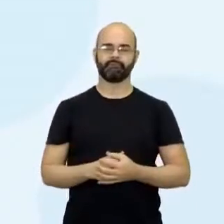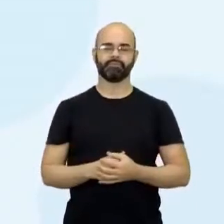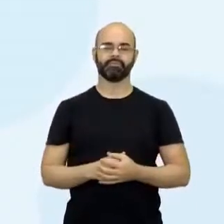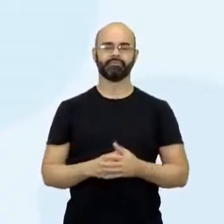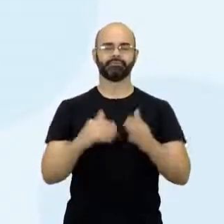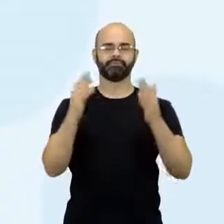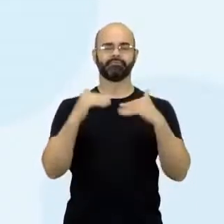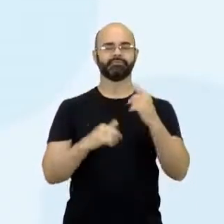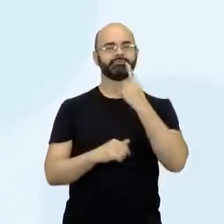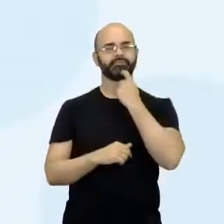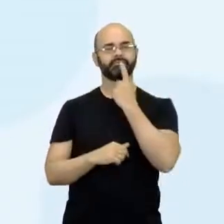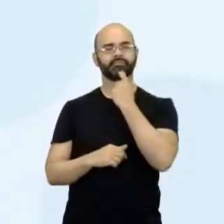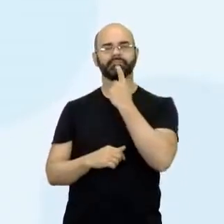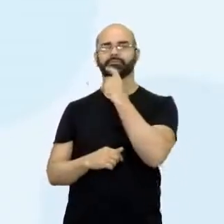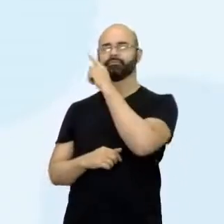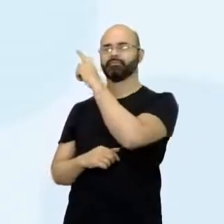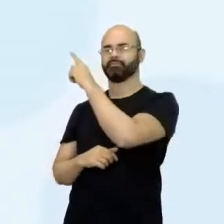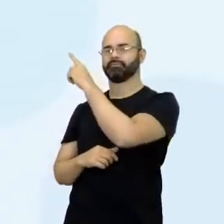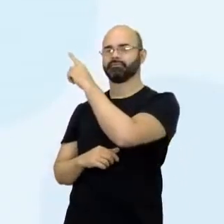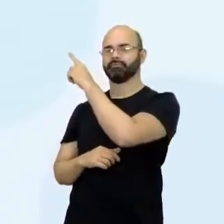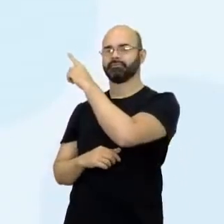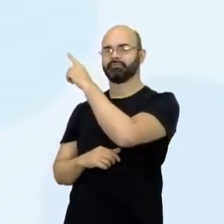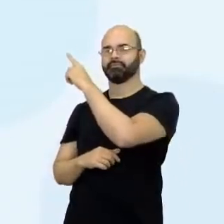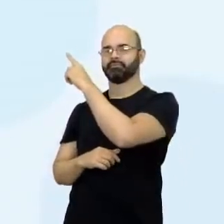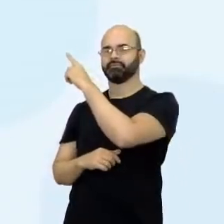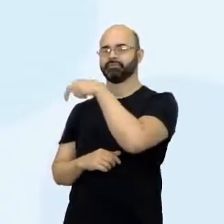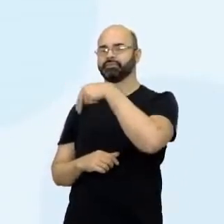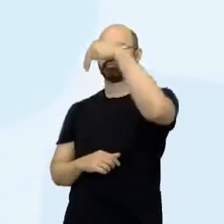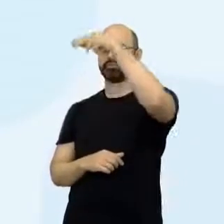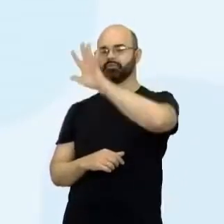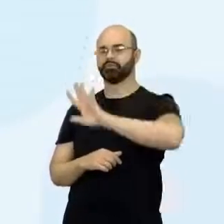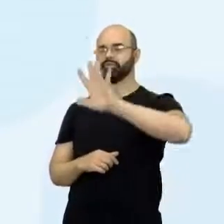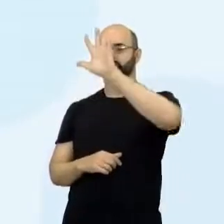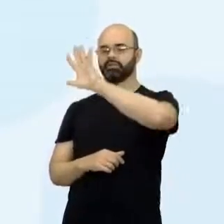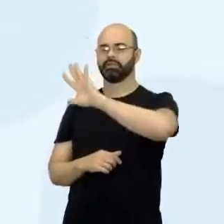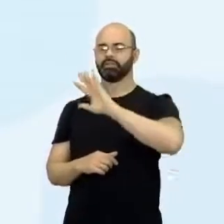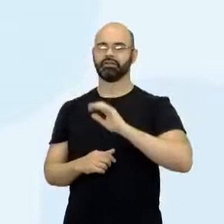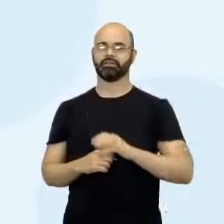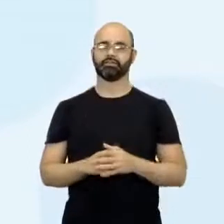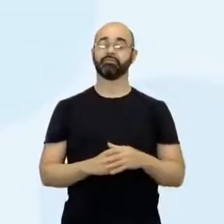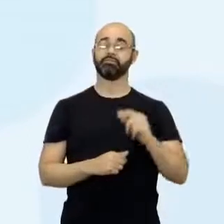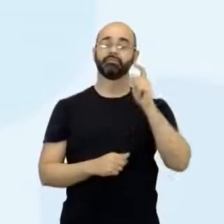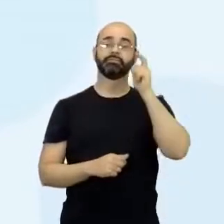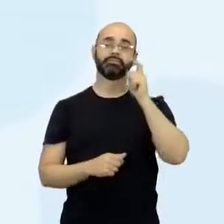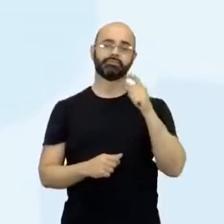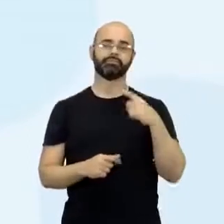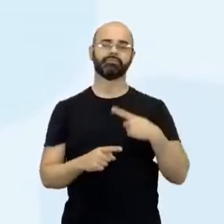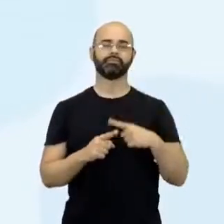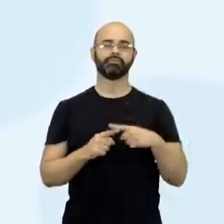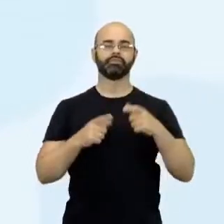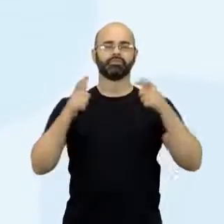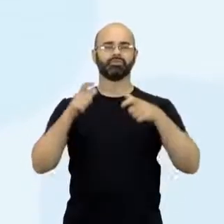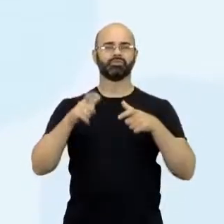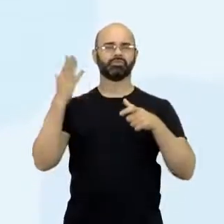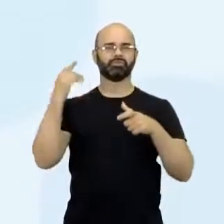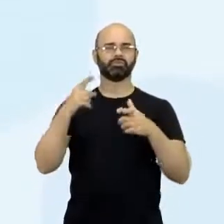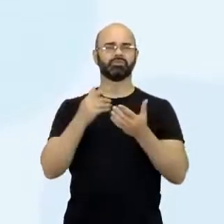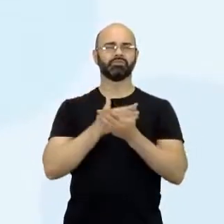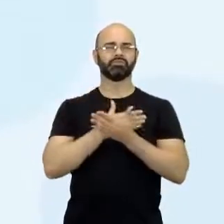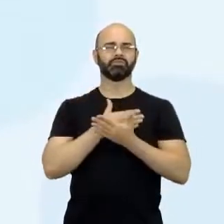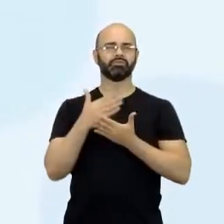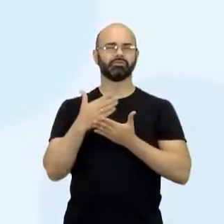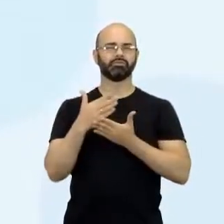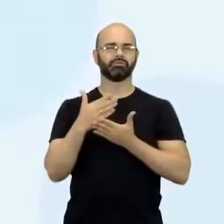A região vermelha é a região nordeste, tá? E aí ela tem uma questão assim interessante. Foi onde ocorreu lá o início do processo